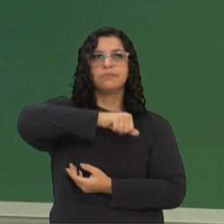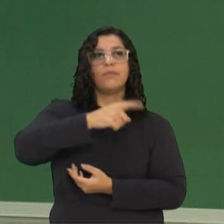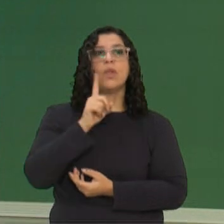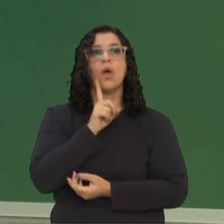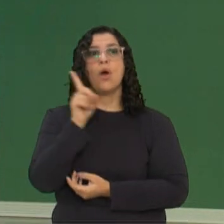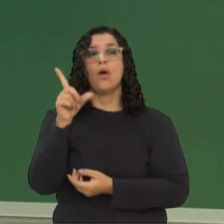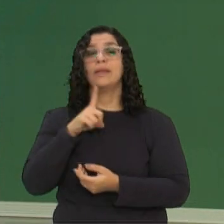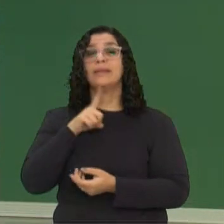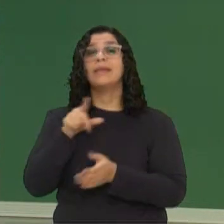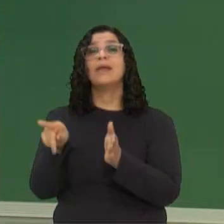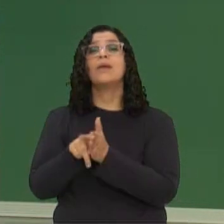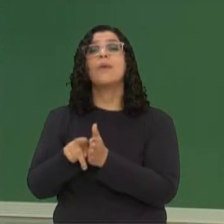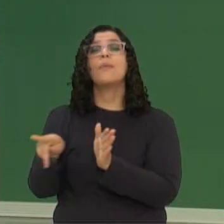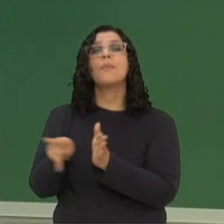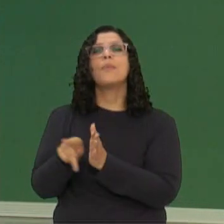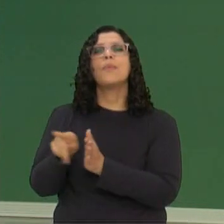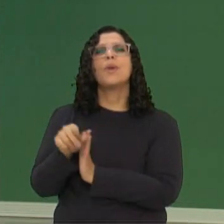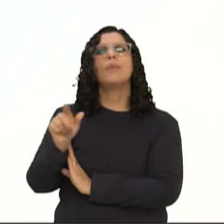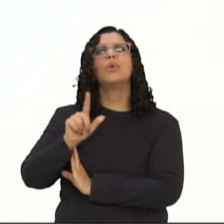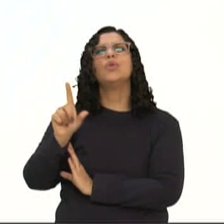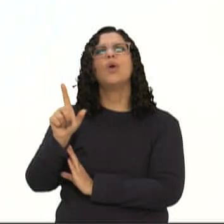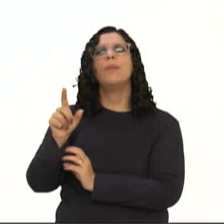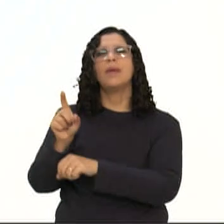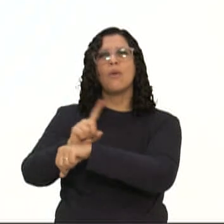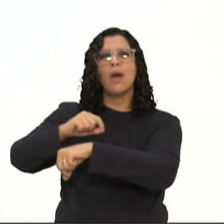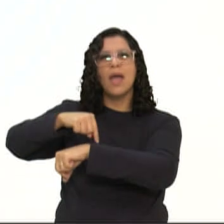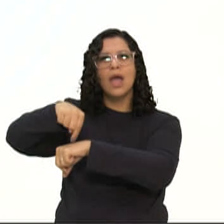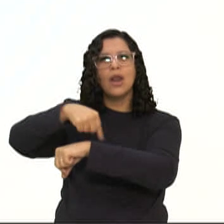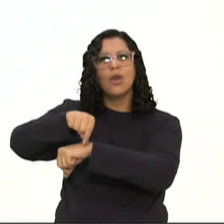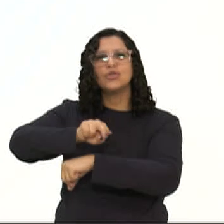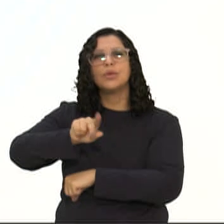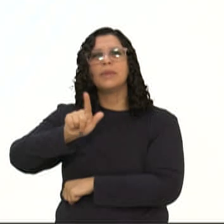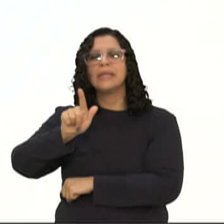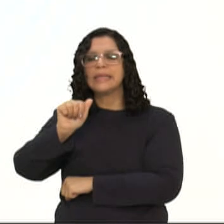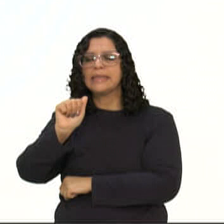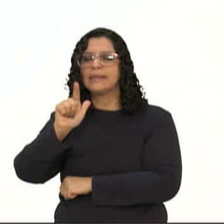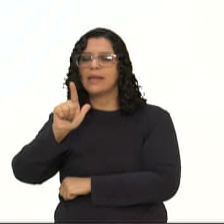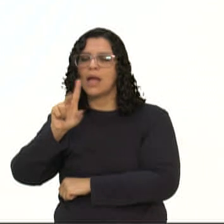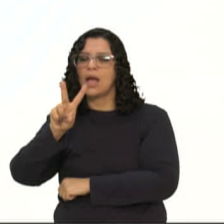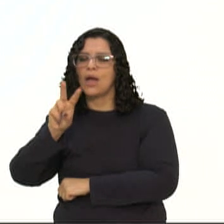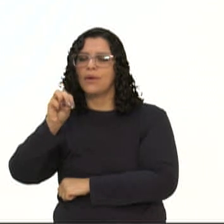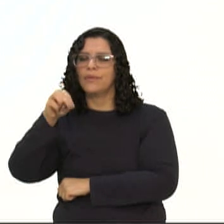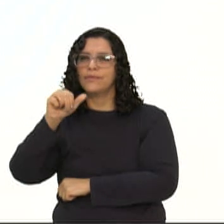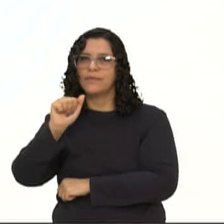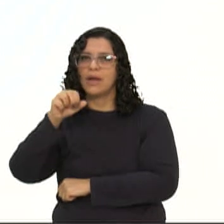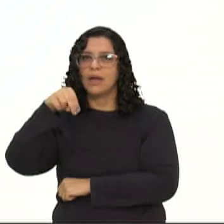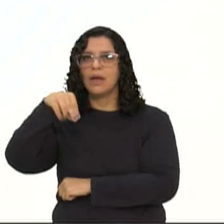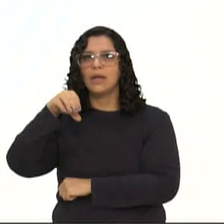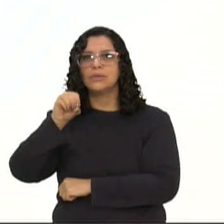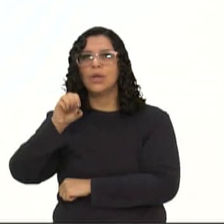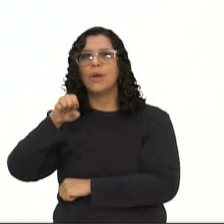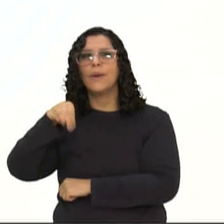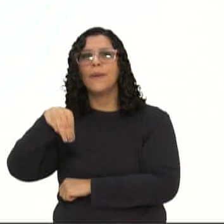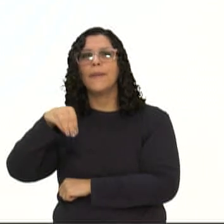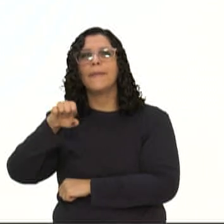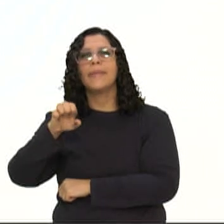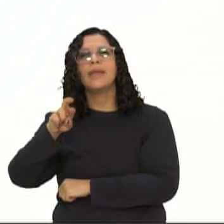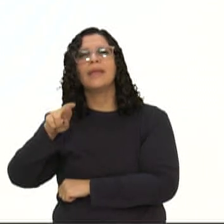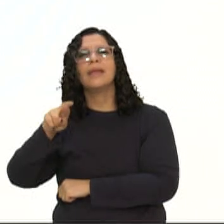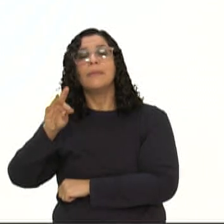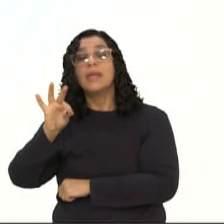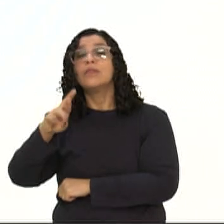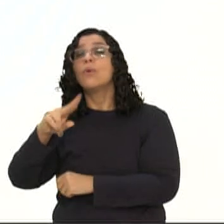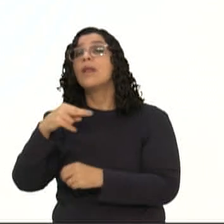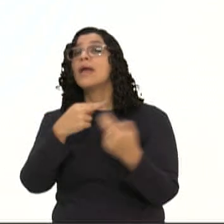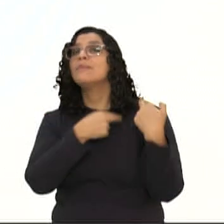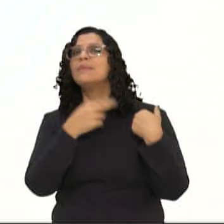inclusive aqui nós temos um galvanômetro aqui, ó, galvanômetro, medindo a intensidade da corrente também